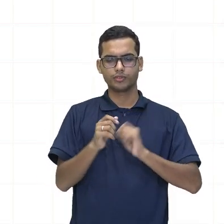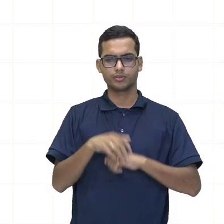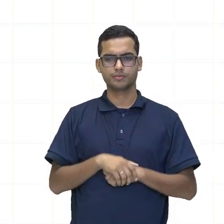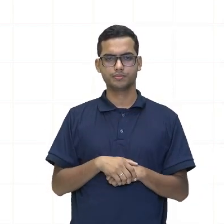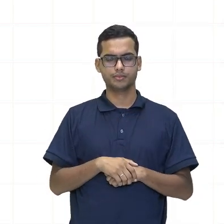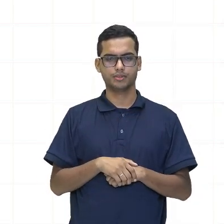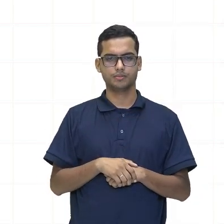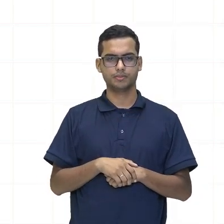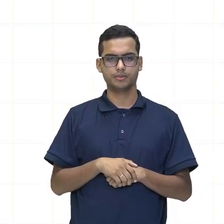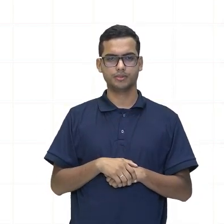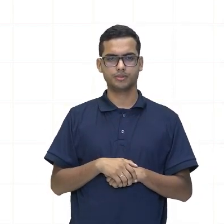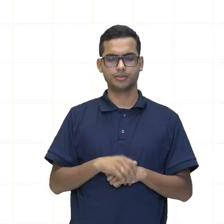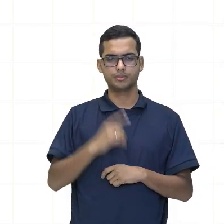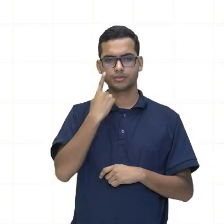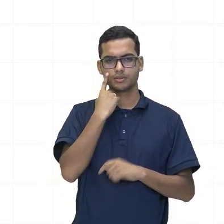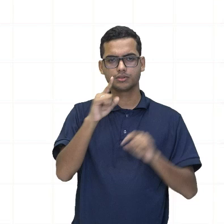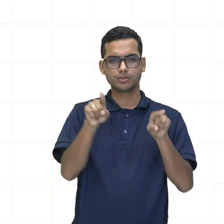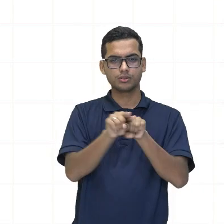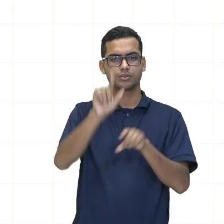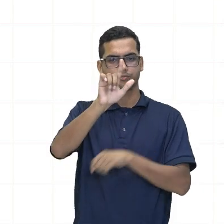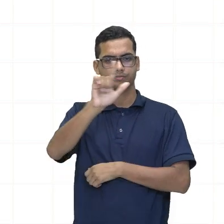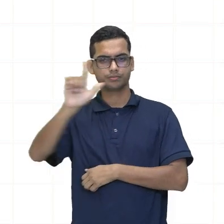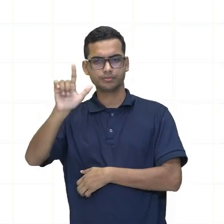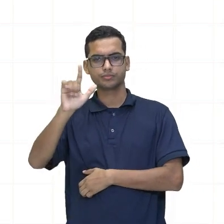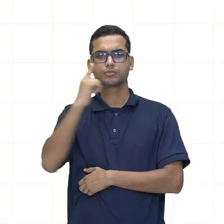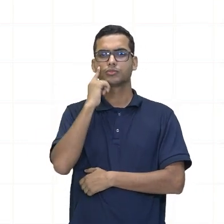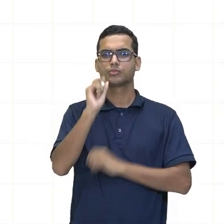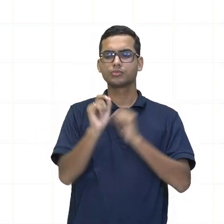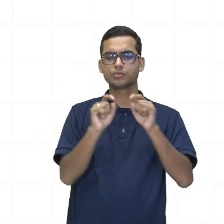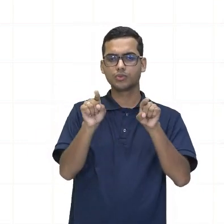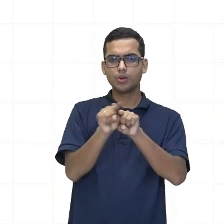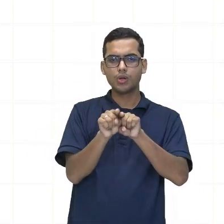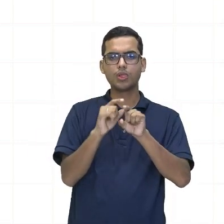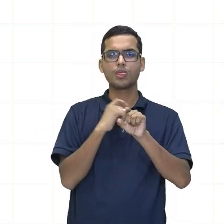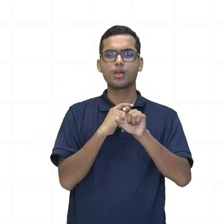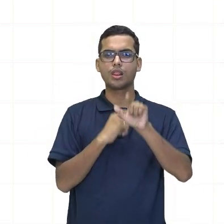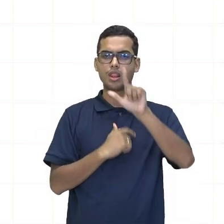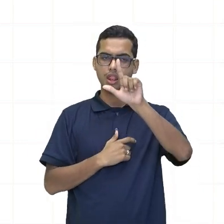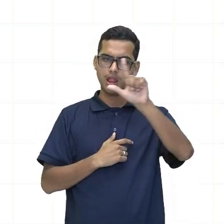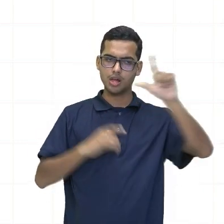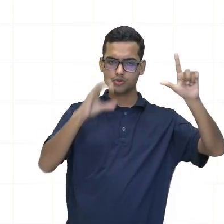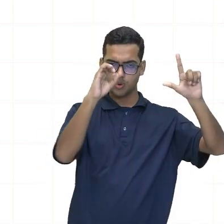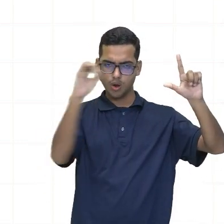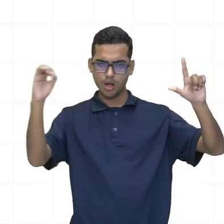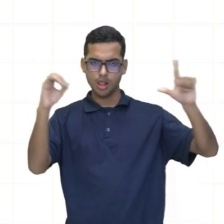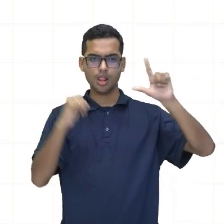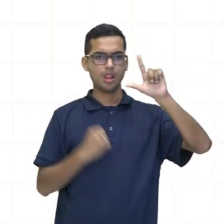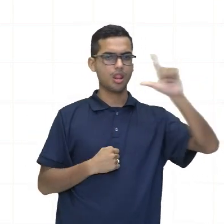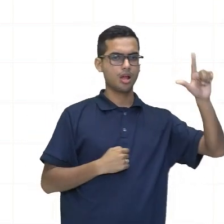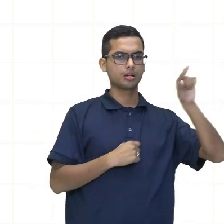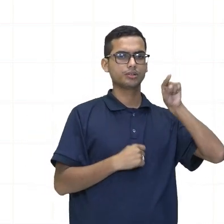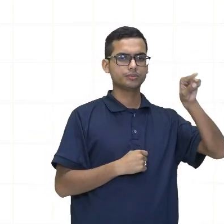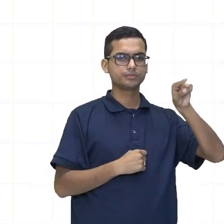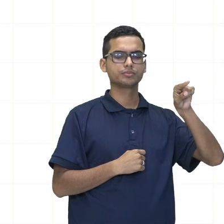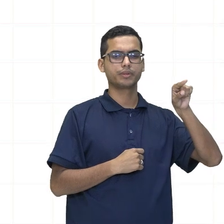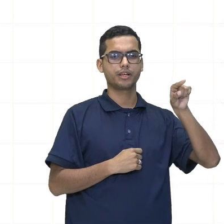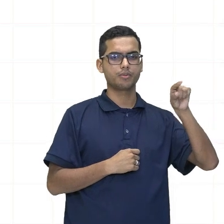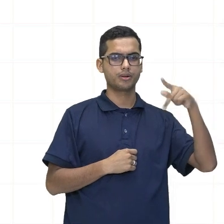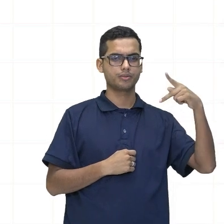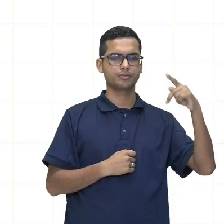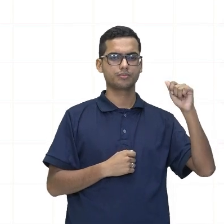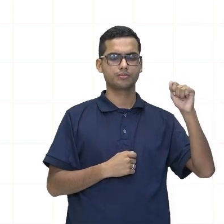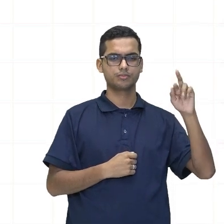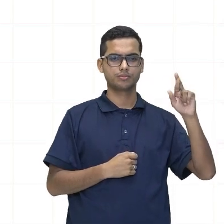território brasileiro, que é Ponta dos Seixas, lá na Paraíba. Eu já tive a oportunidade de conhecer,